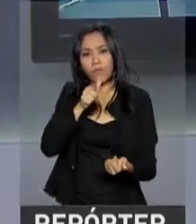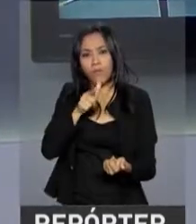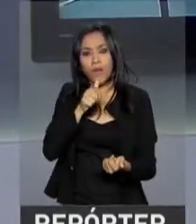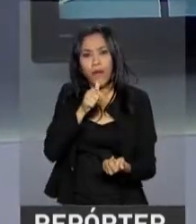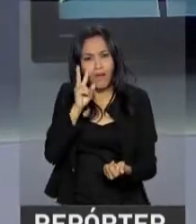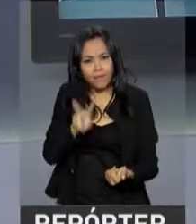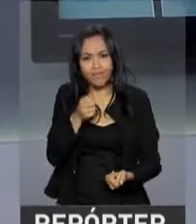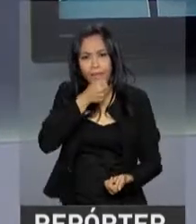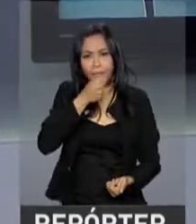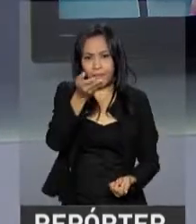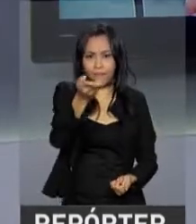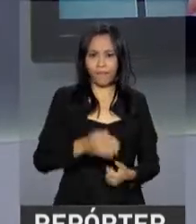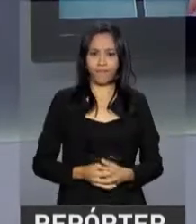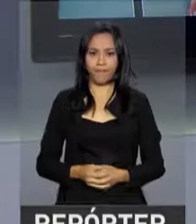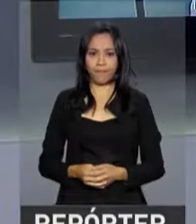Com você, Carla.